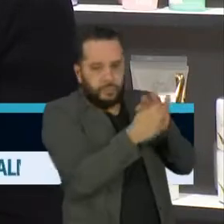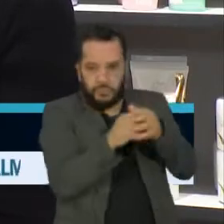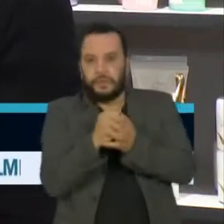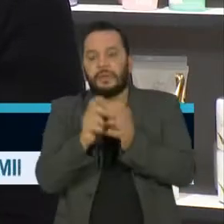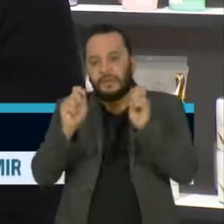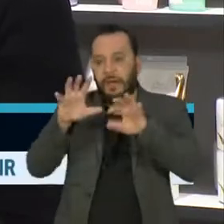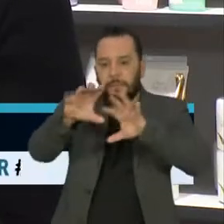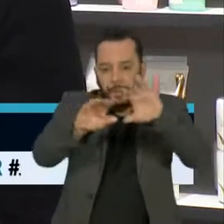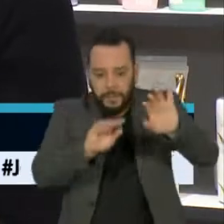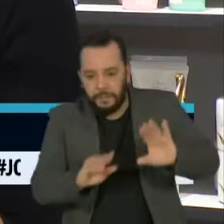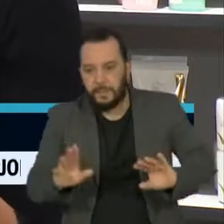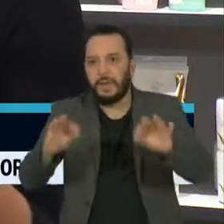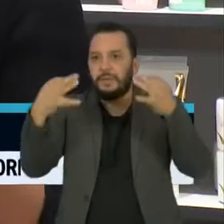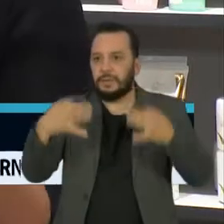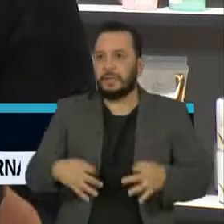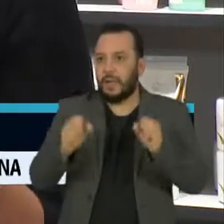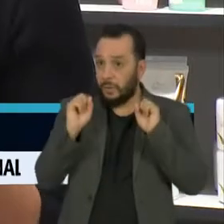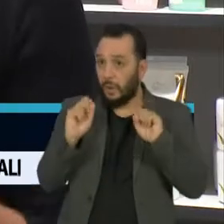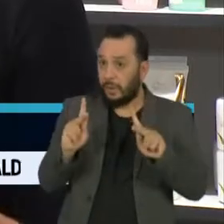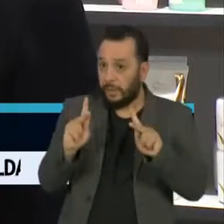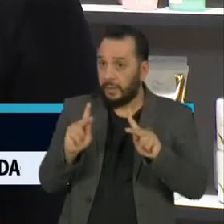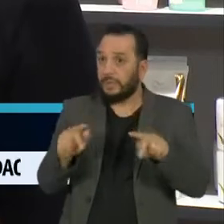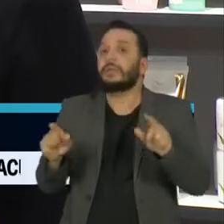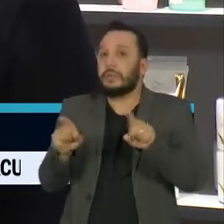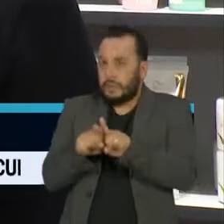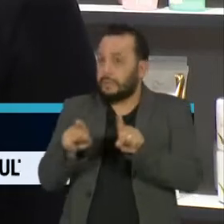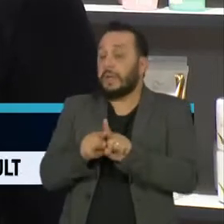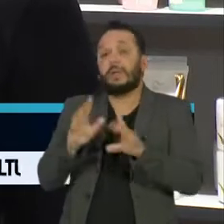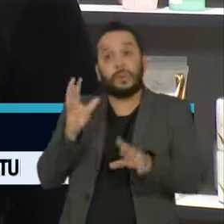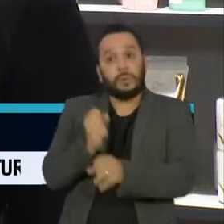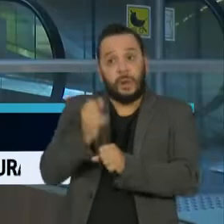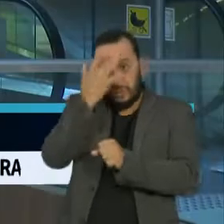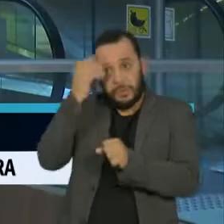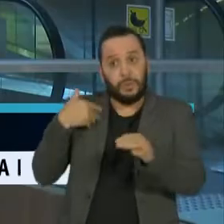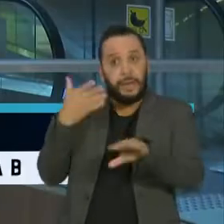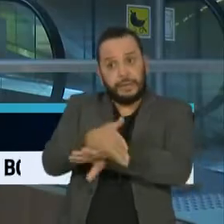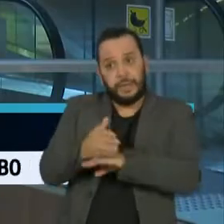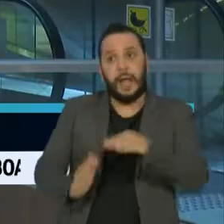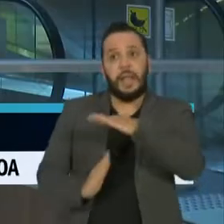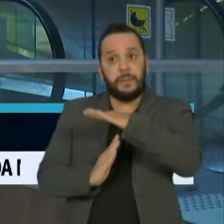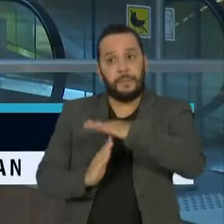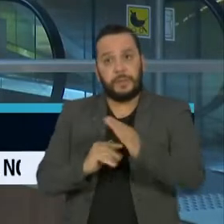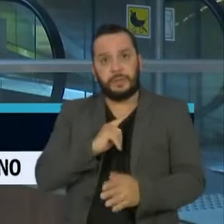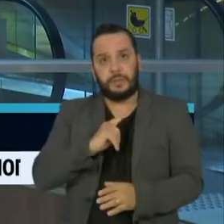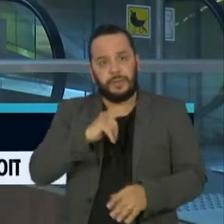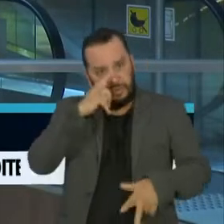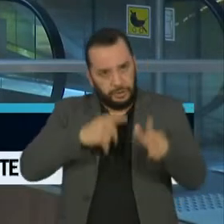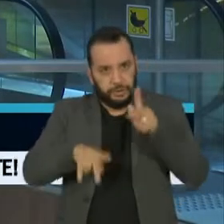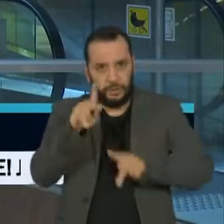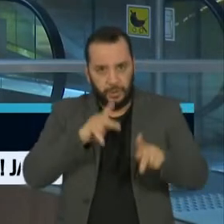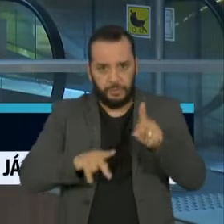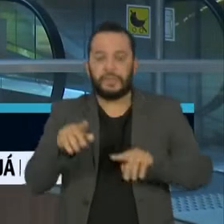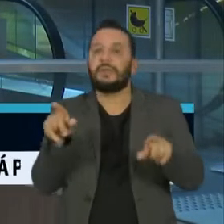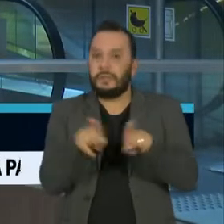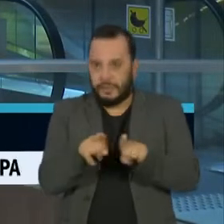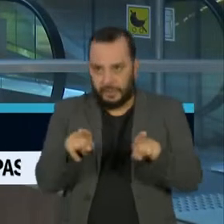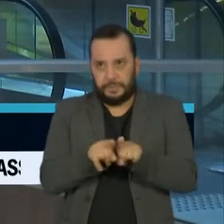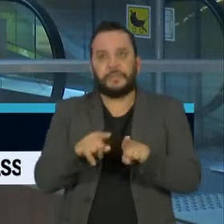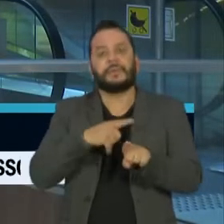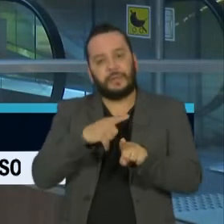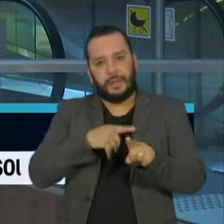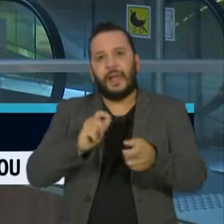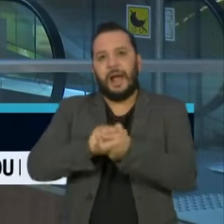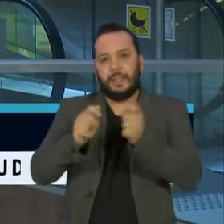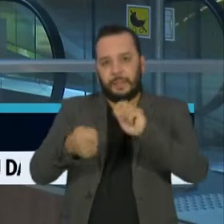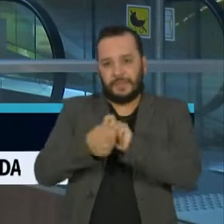na hora de poder tocar nele ok e imitar a quantidade de pessoas vendo a loja ou shopping onde fica a loja também vai passar por